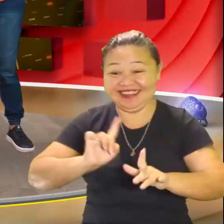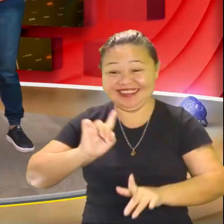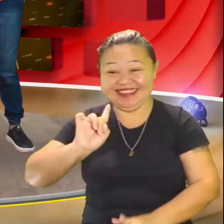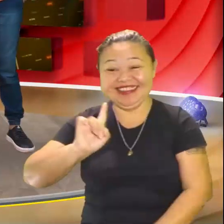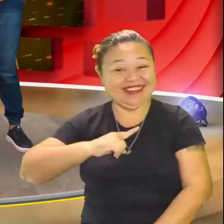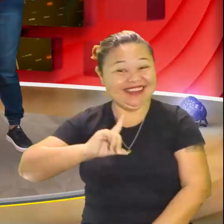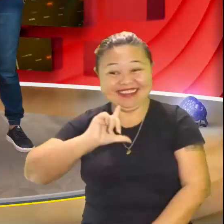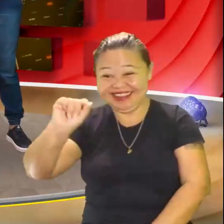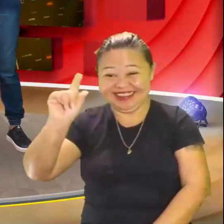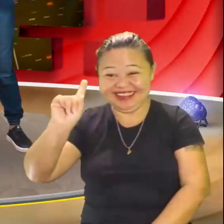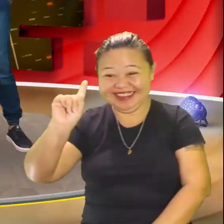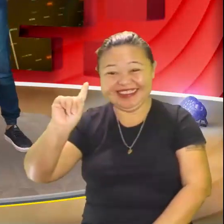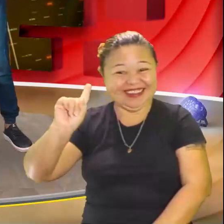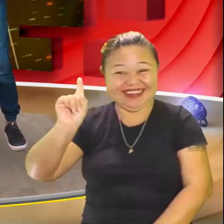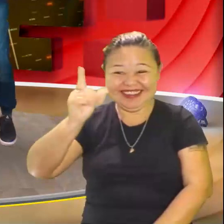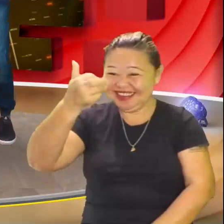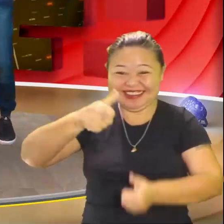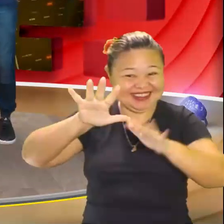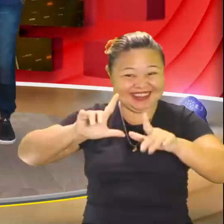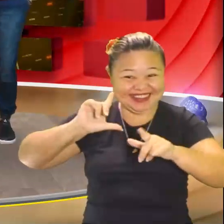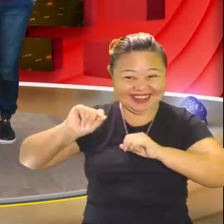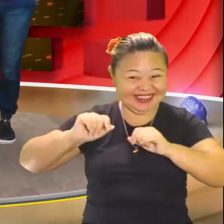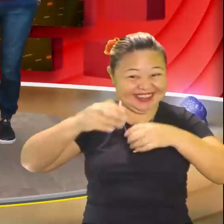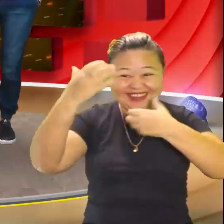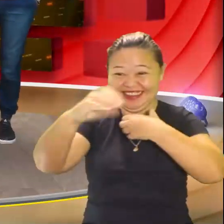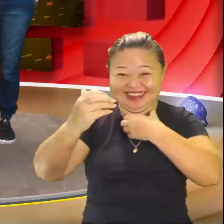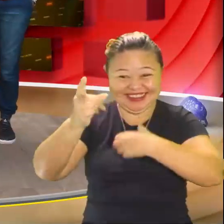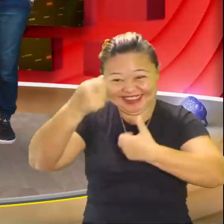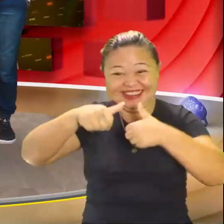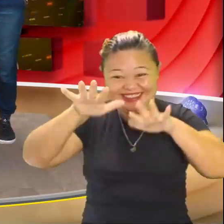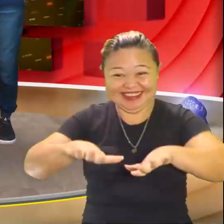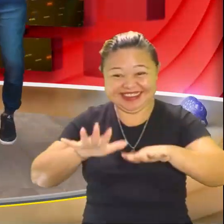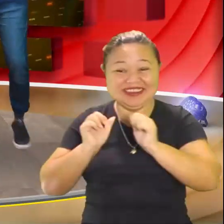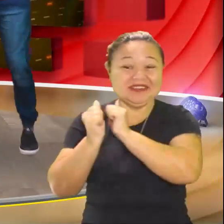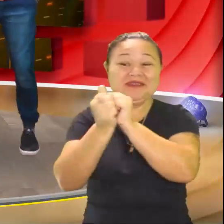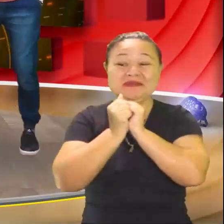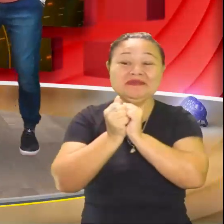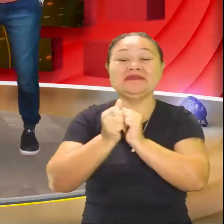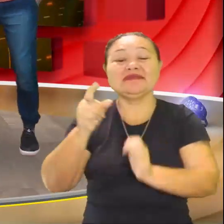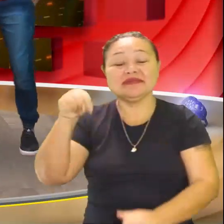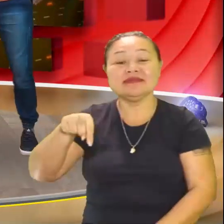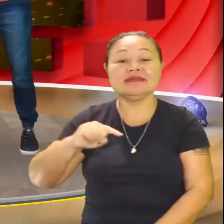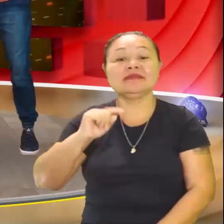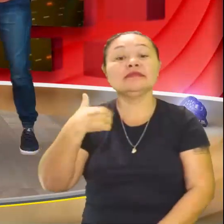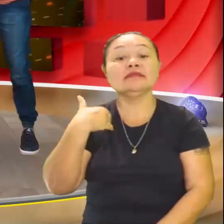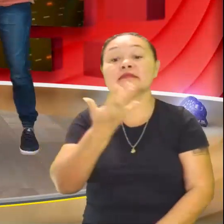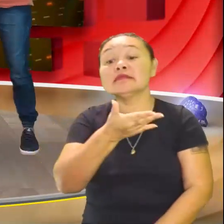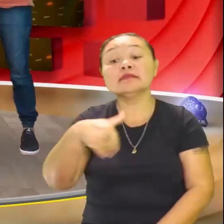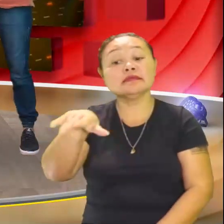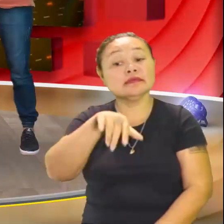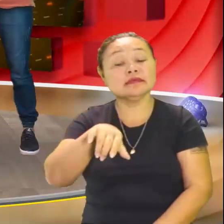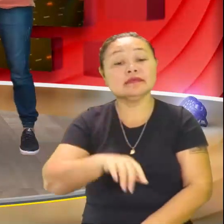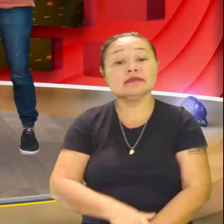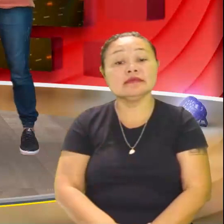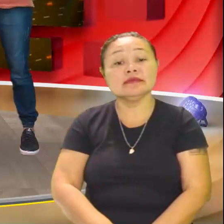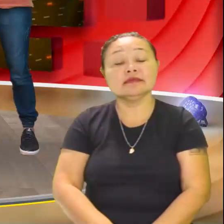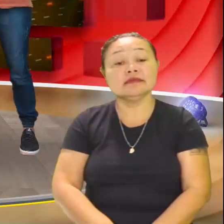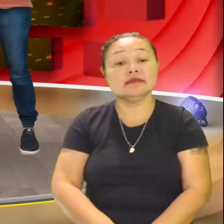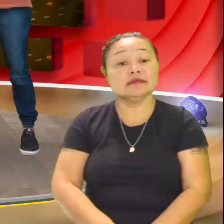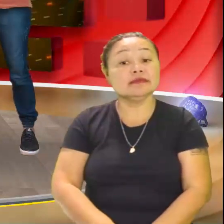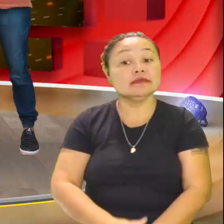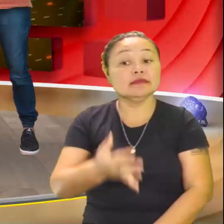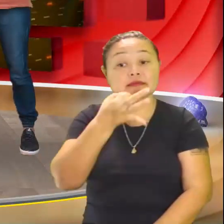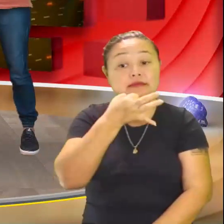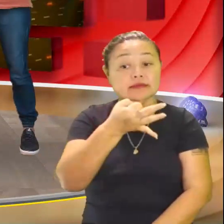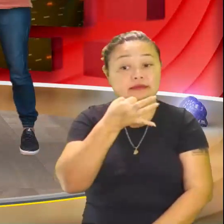daqui. Não. Não queremos que ela faça outro concurso, né? Queremos ela aqui com a gente, né? Então, e aí? O que